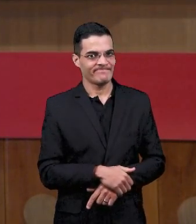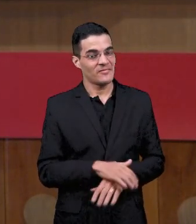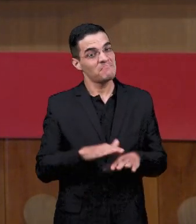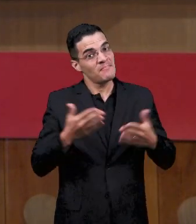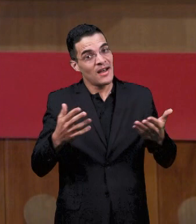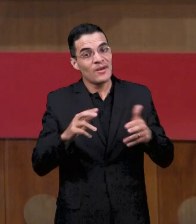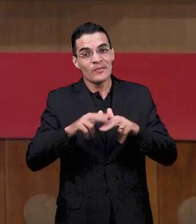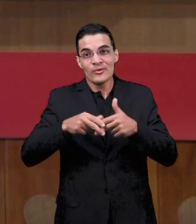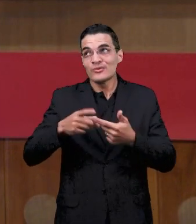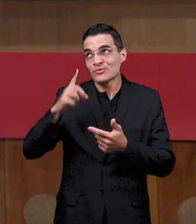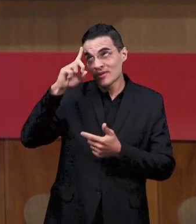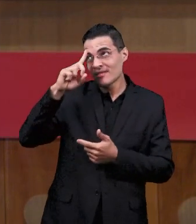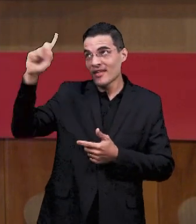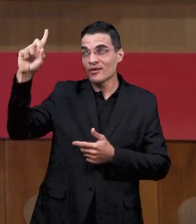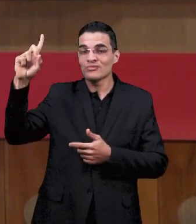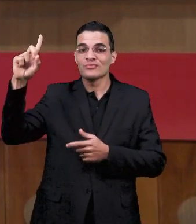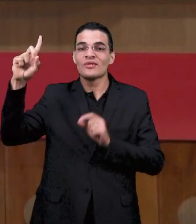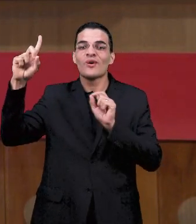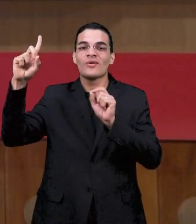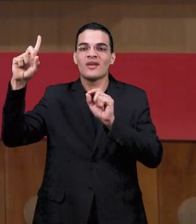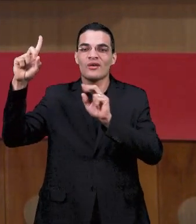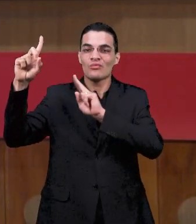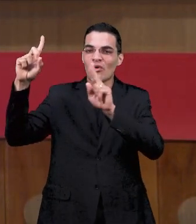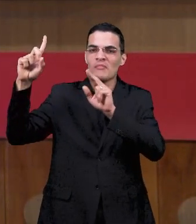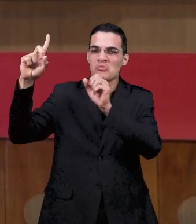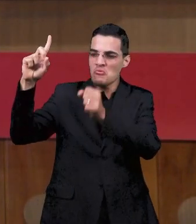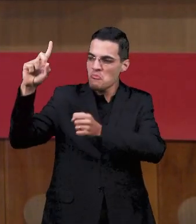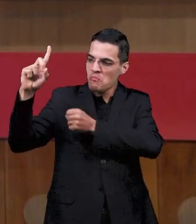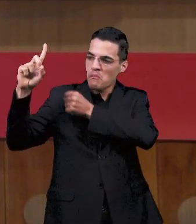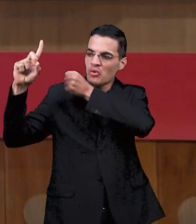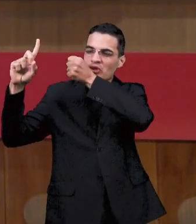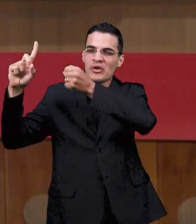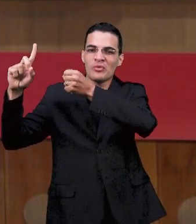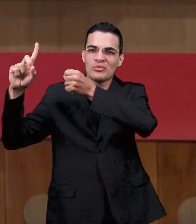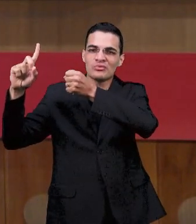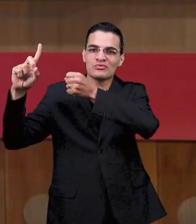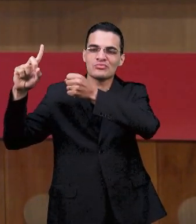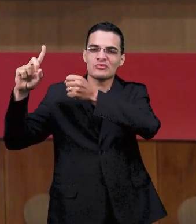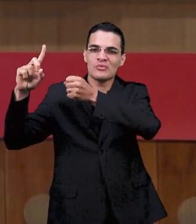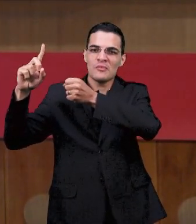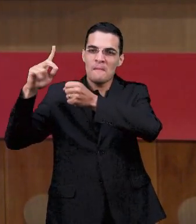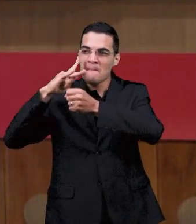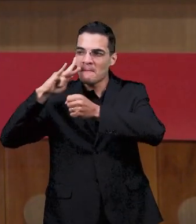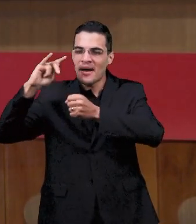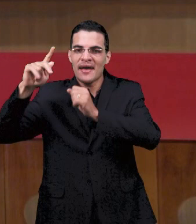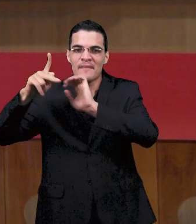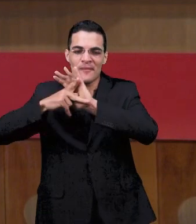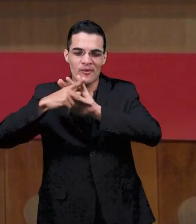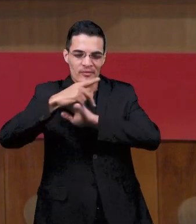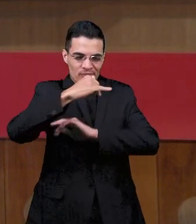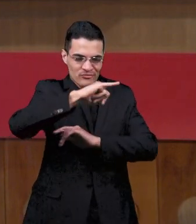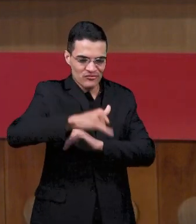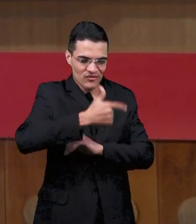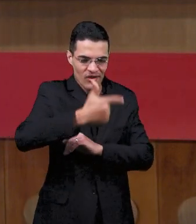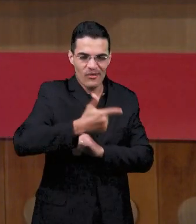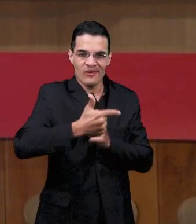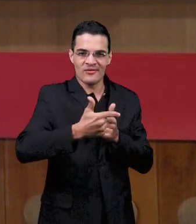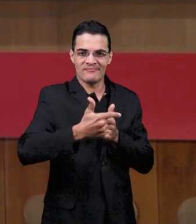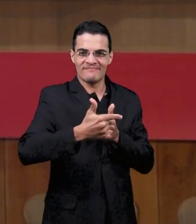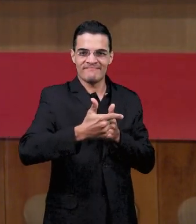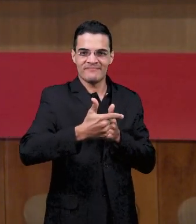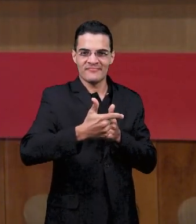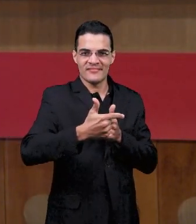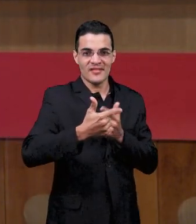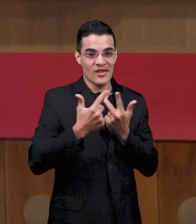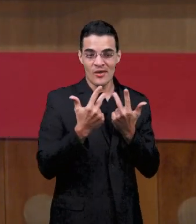ele foi poderoso para mudar Jacó, como foi poderoso para mudar cada irmão um dia e nos deu um novo